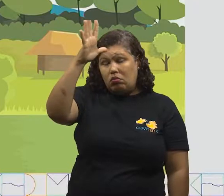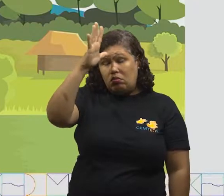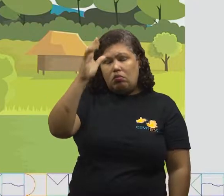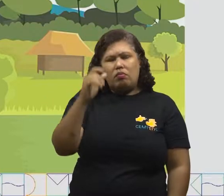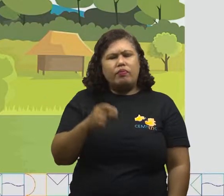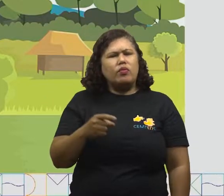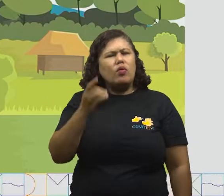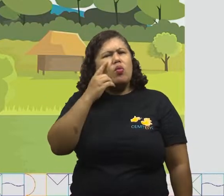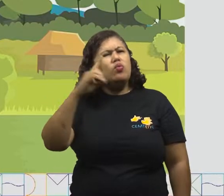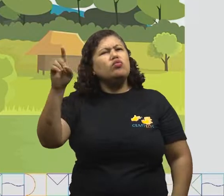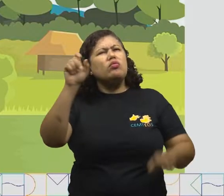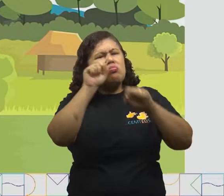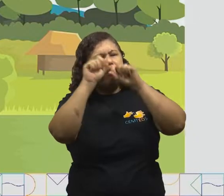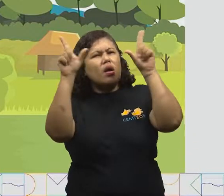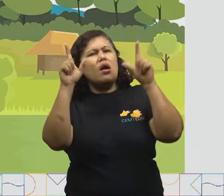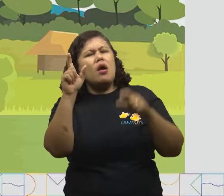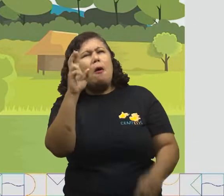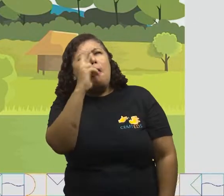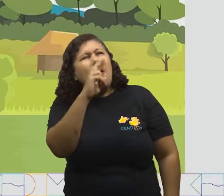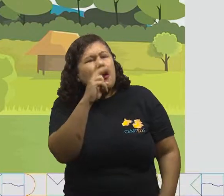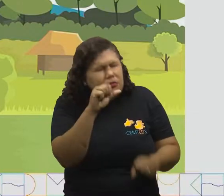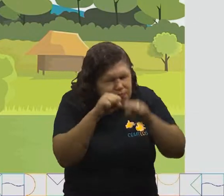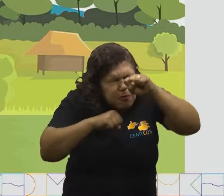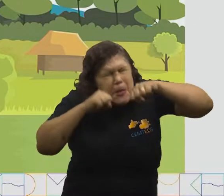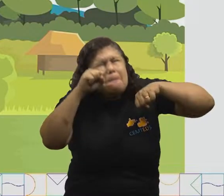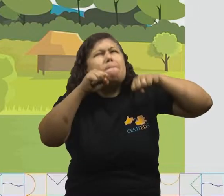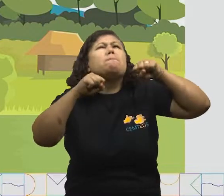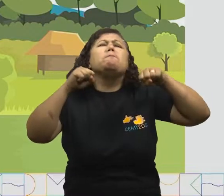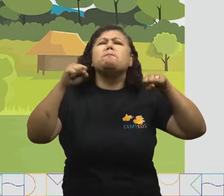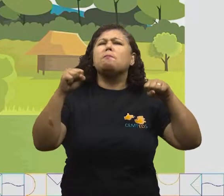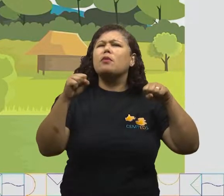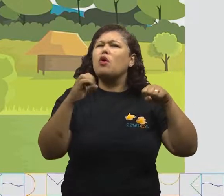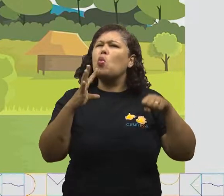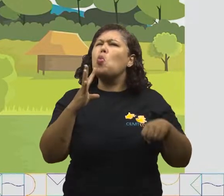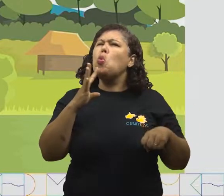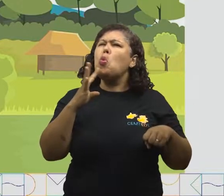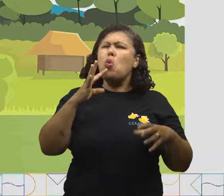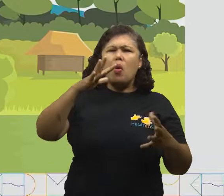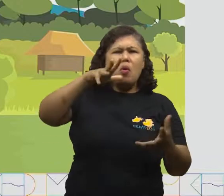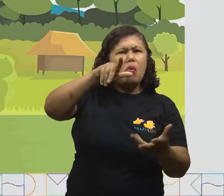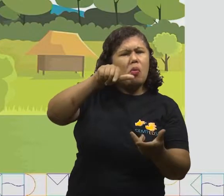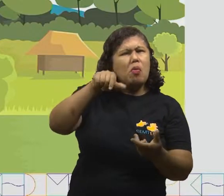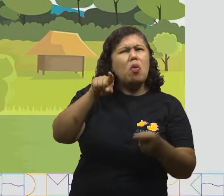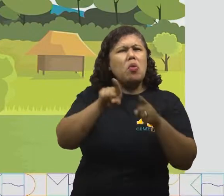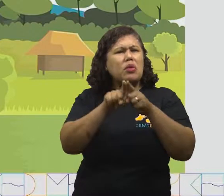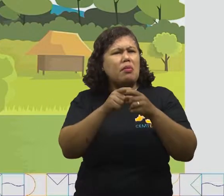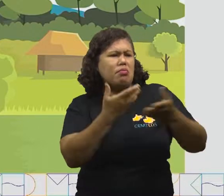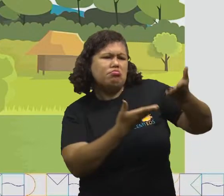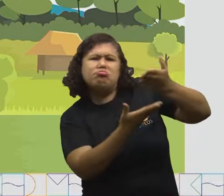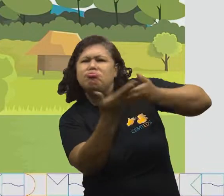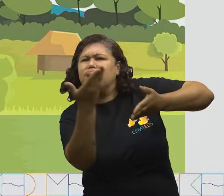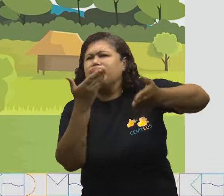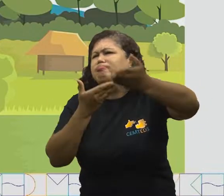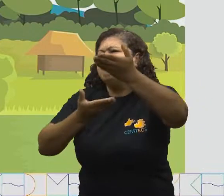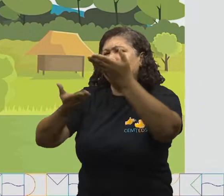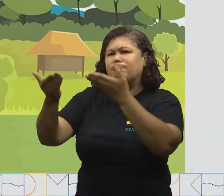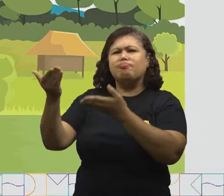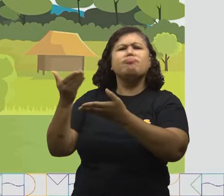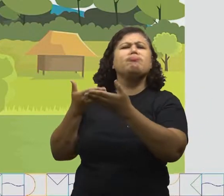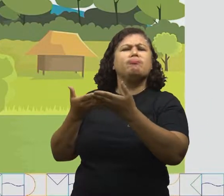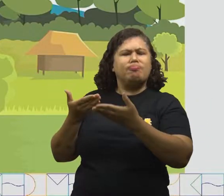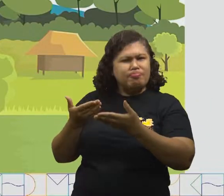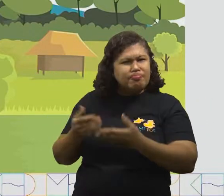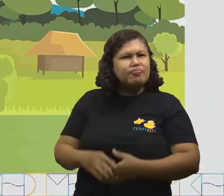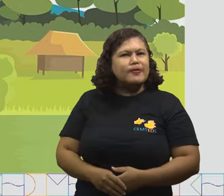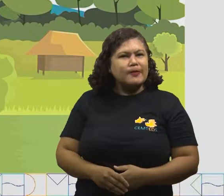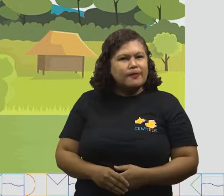um ratinho saiu do buraco pela primeira vez. Queria conhecer o mundo e interagir com tanta coisa bonita de que falavam